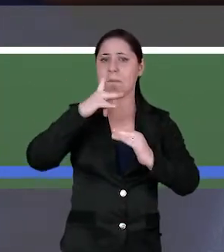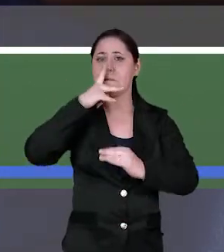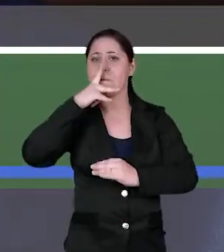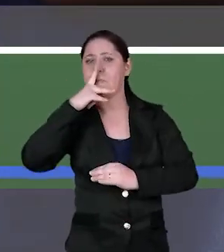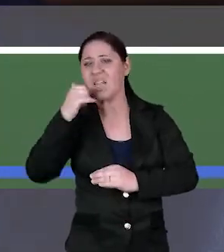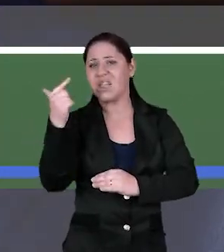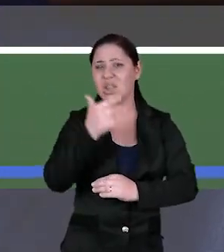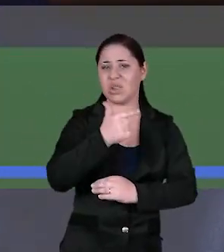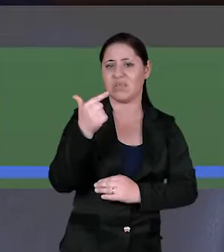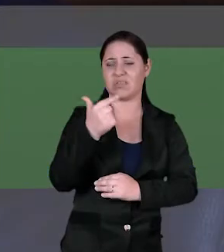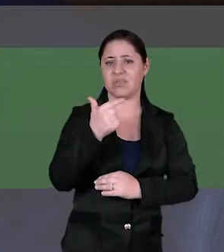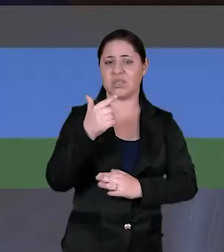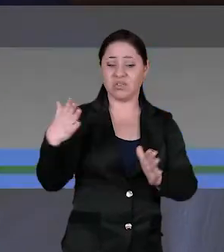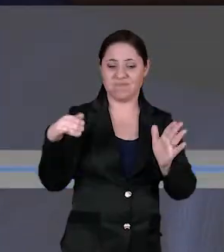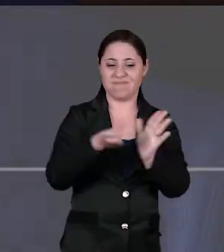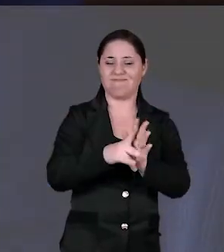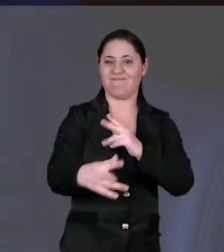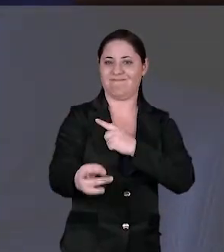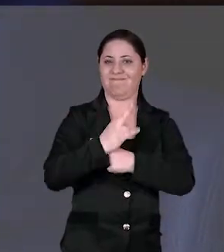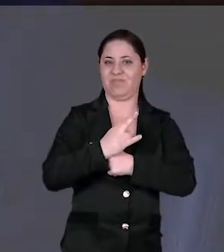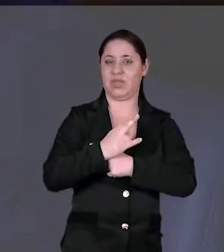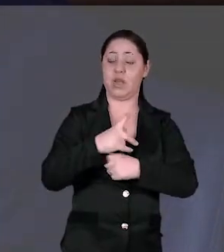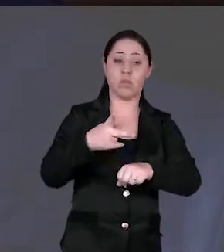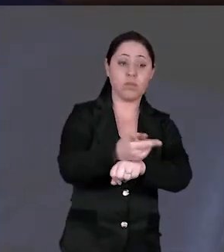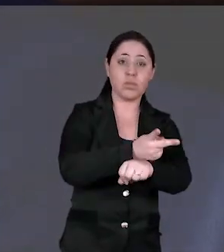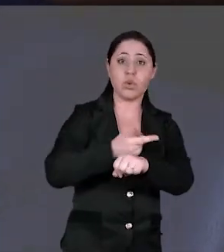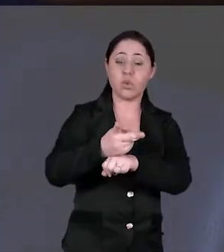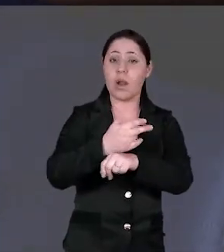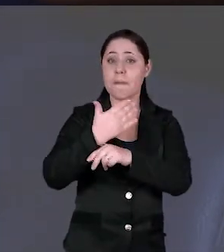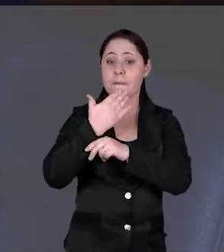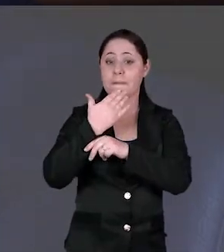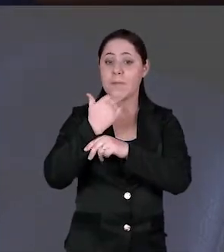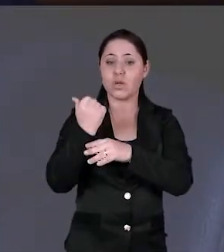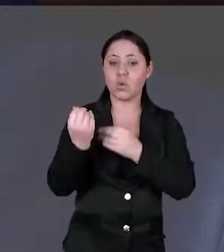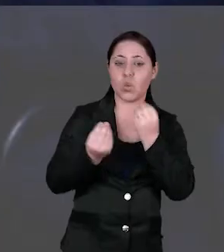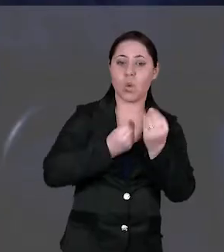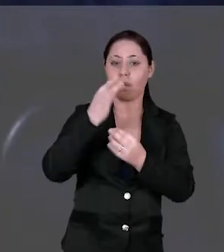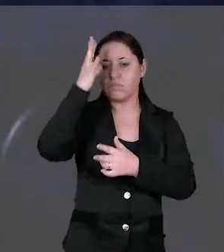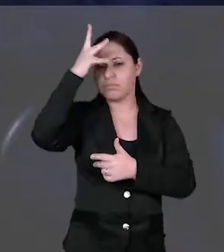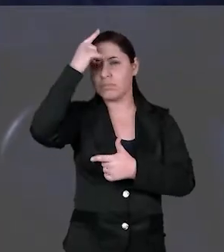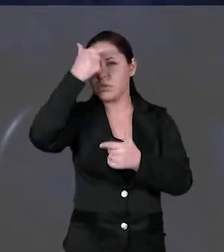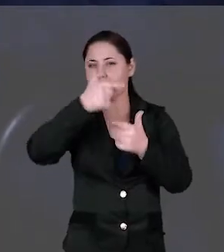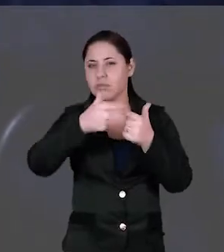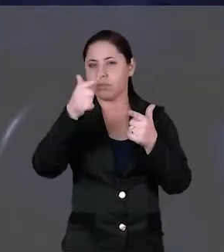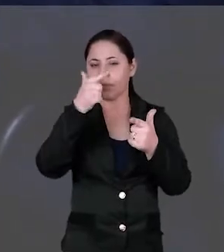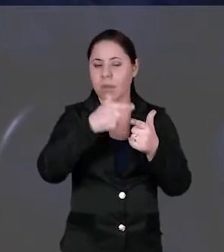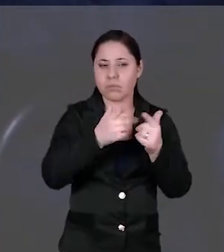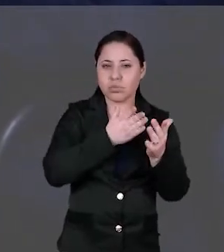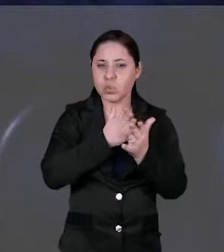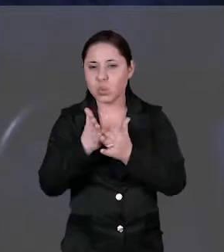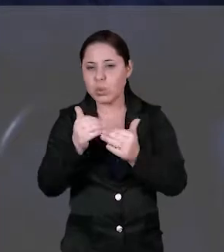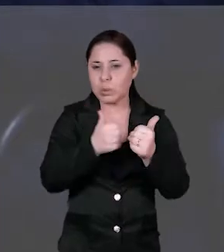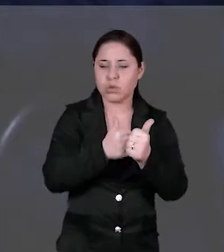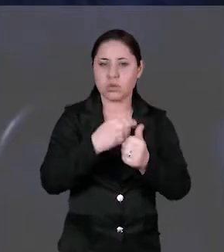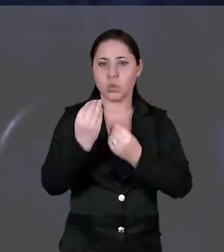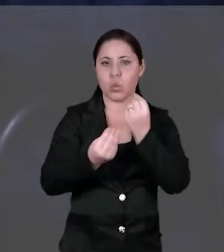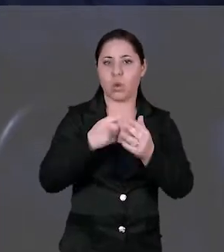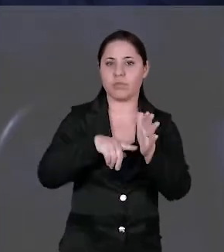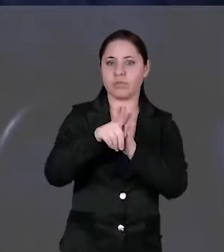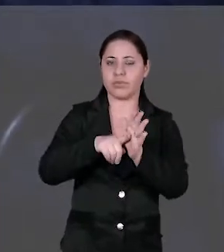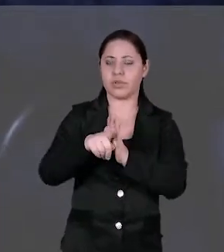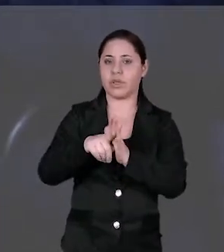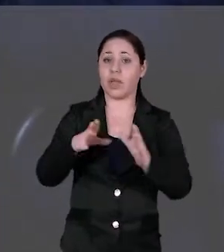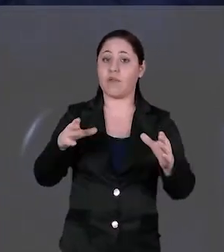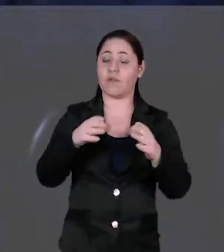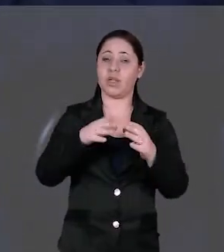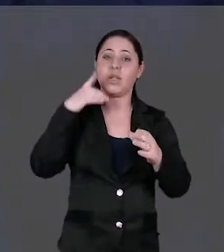por um vizinho, às vezes por um padrasto. Então chega até nós. E obviamente que a gente procura, da melhor forma possível, acompanhar